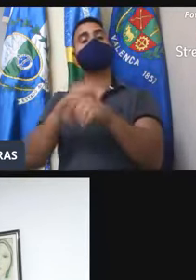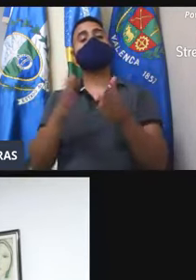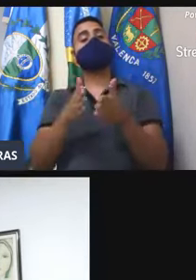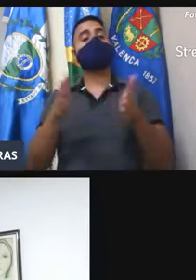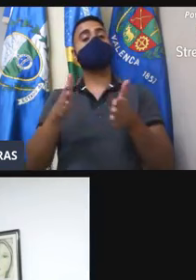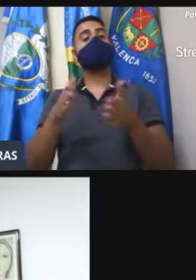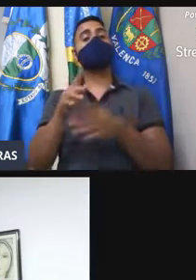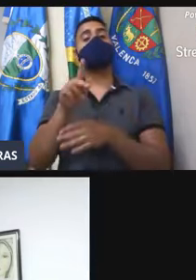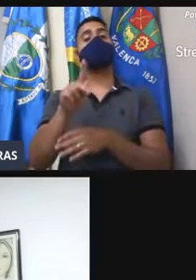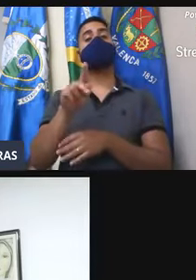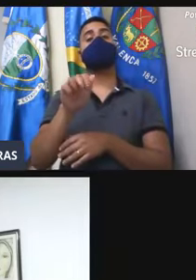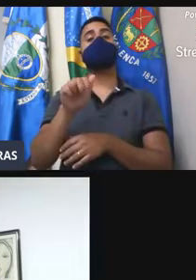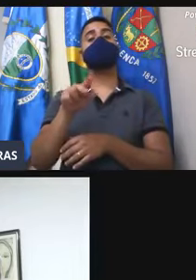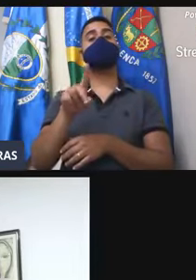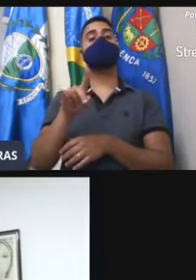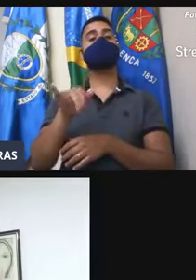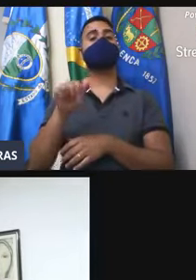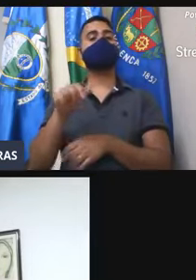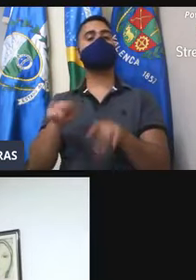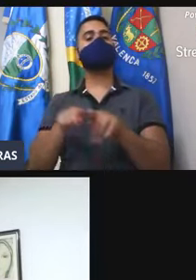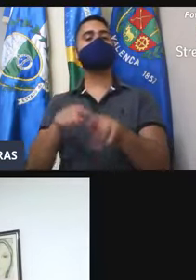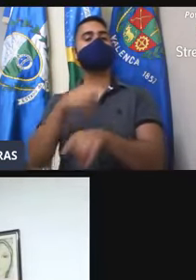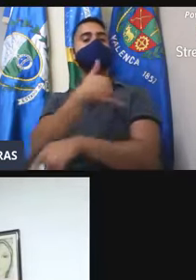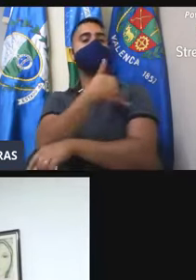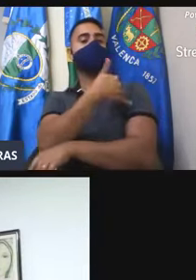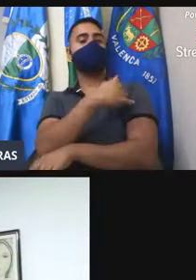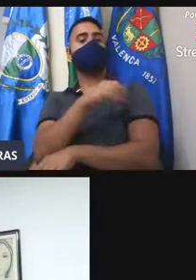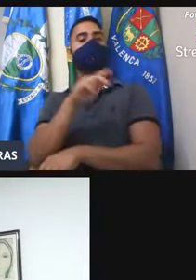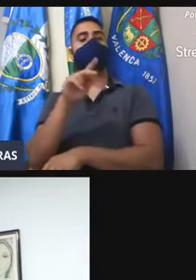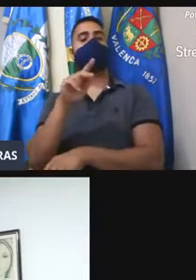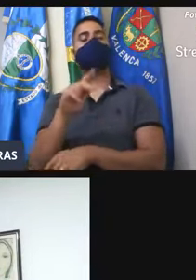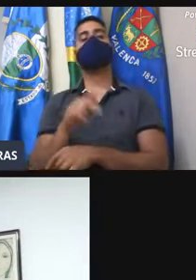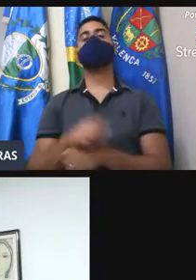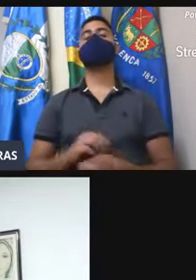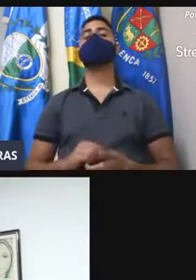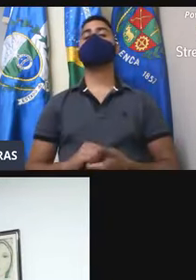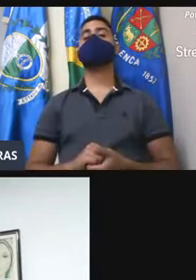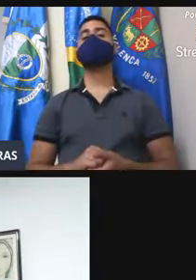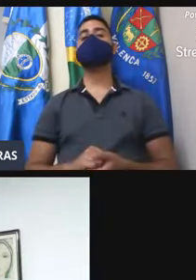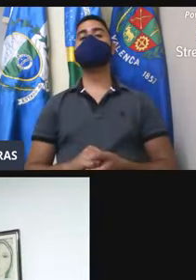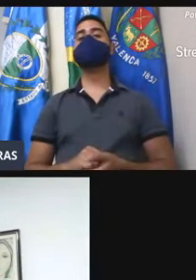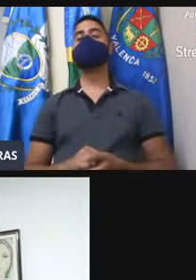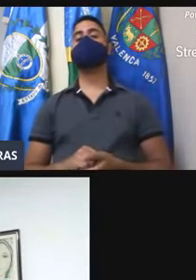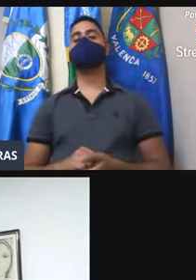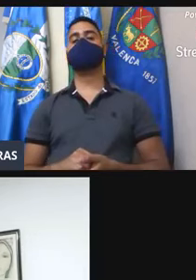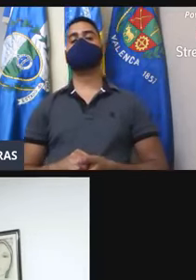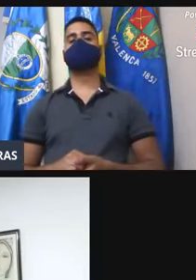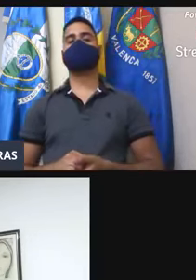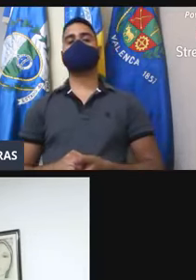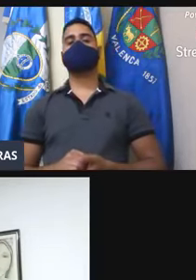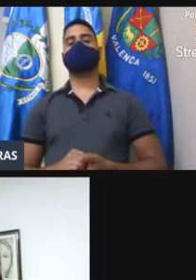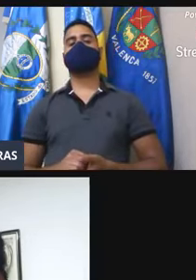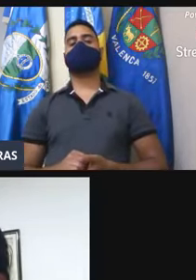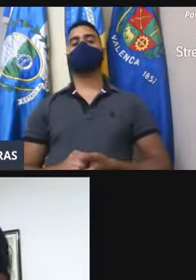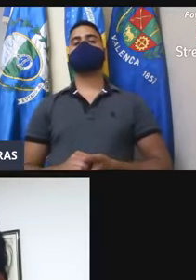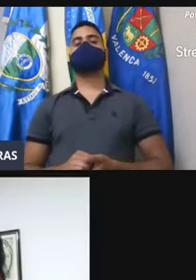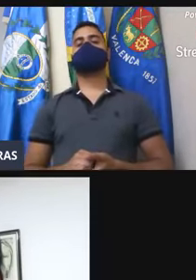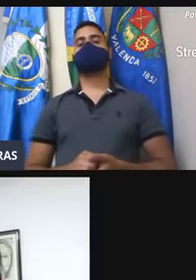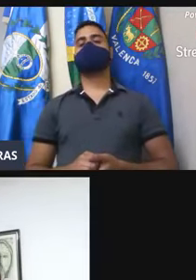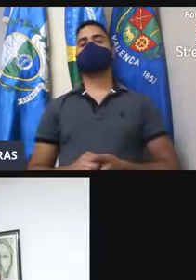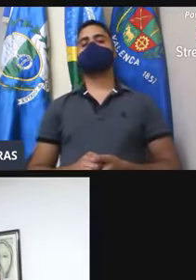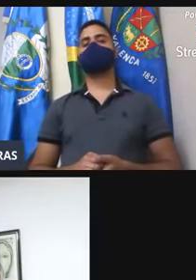né? E a vacinação da H1N1 dos servidores através da Secretaria Municipal de Saúde.